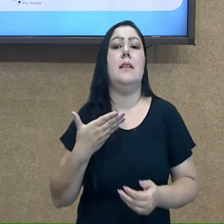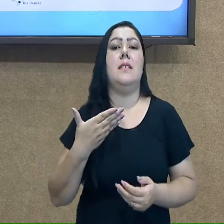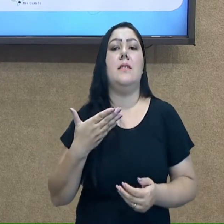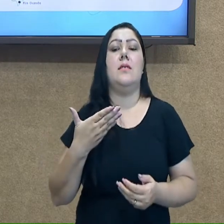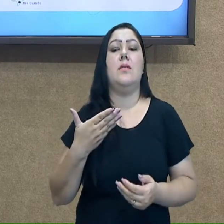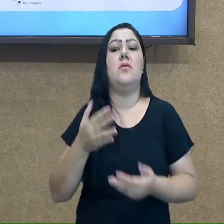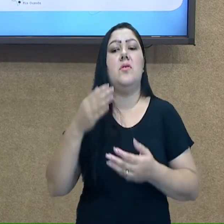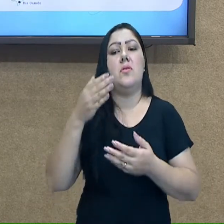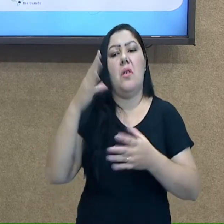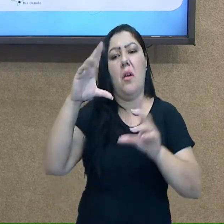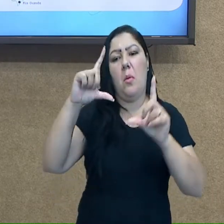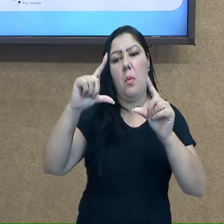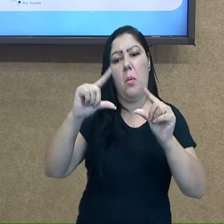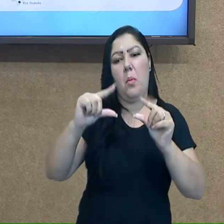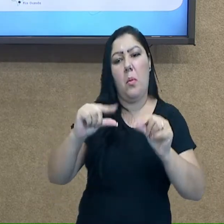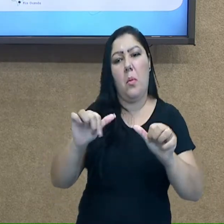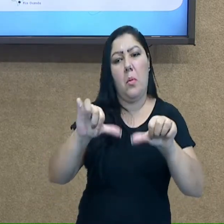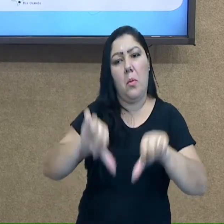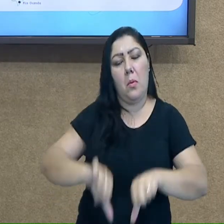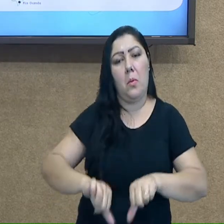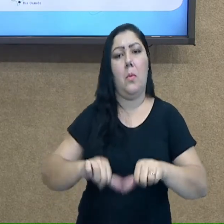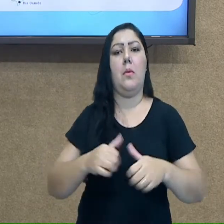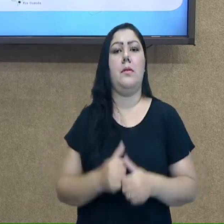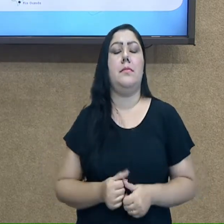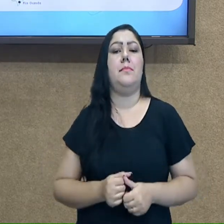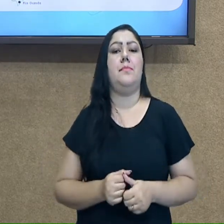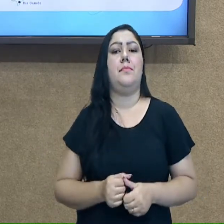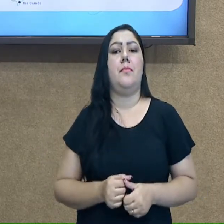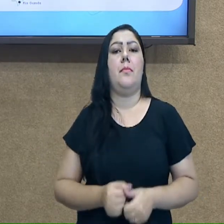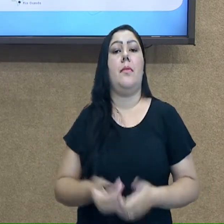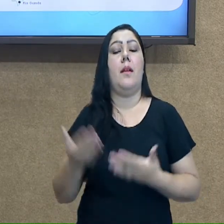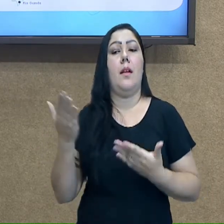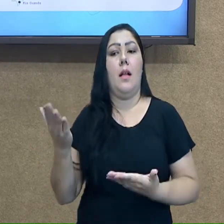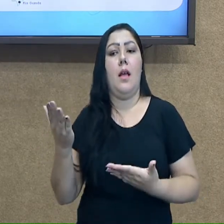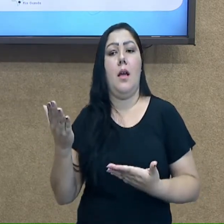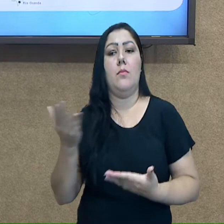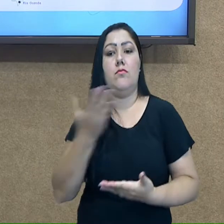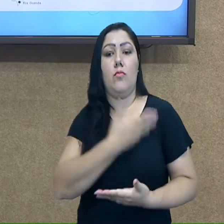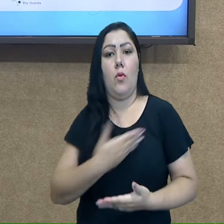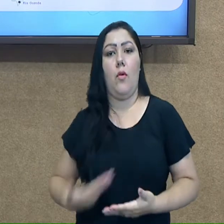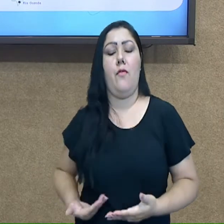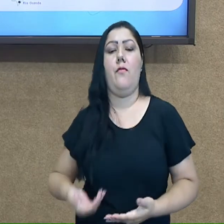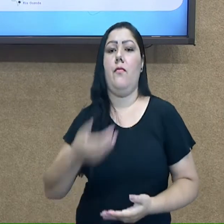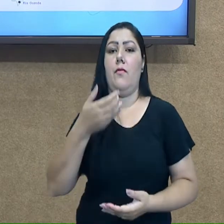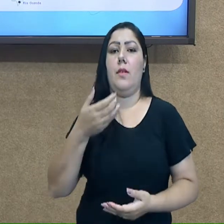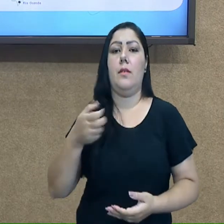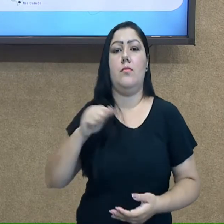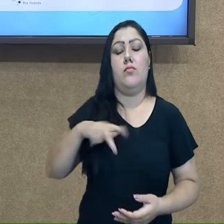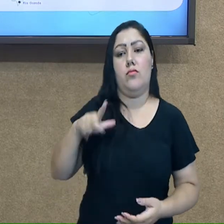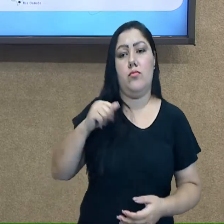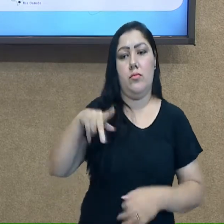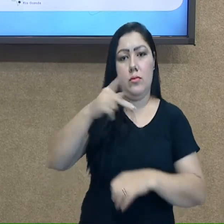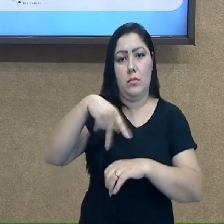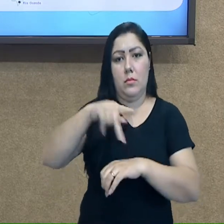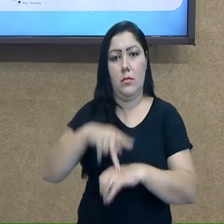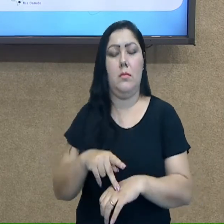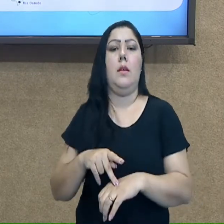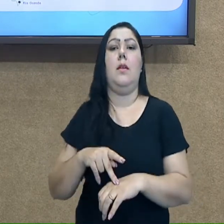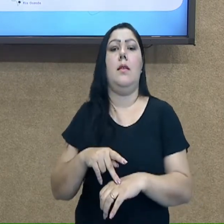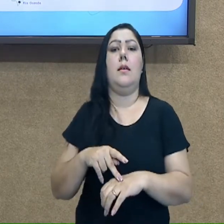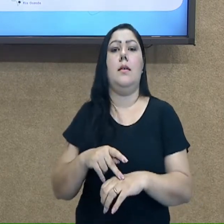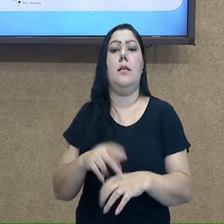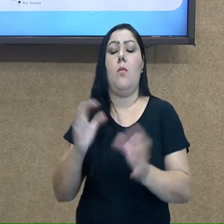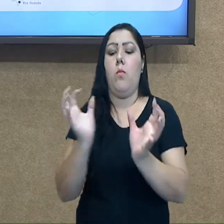século XVI, tanto a coroa portuguesa como os particulares organizavam expedições para